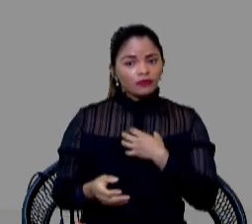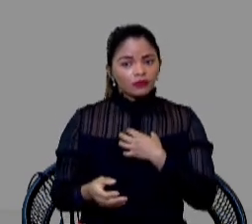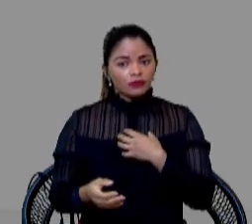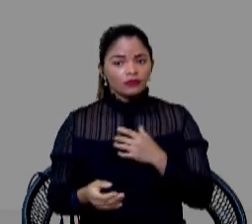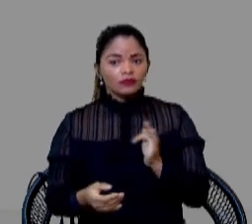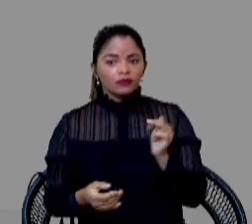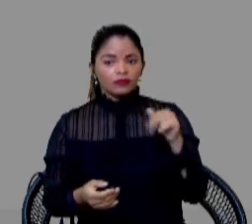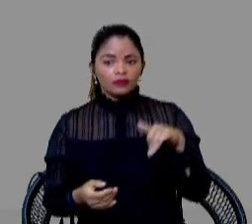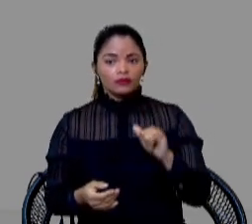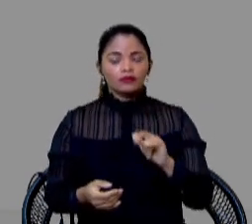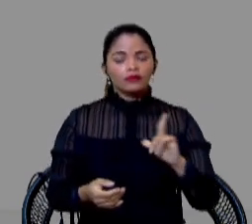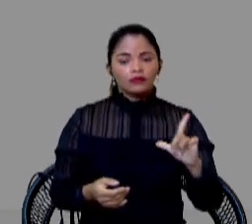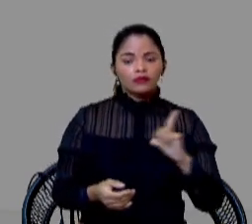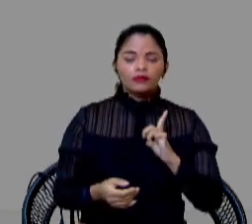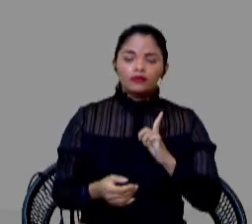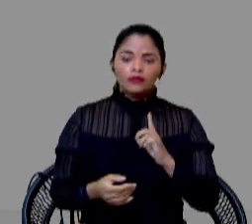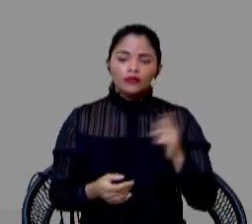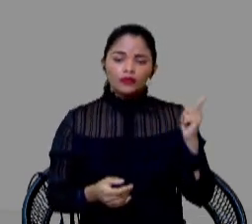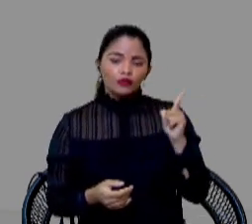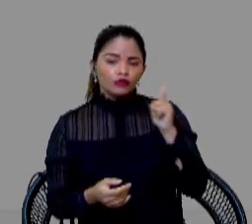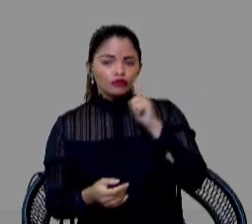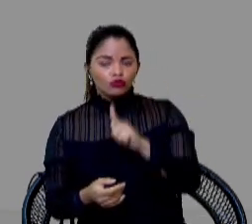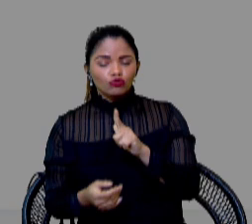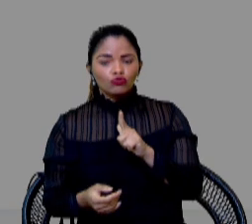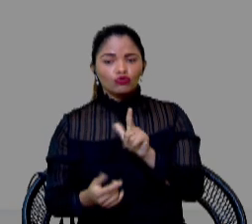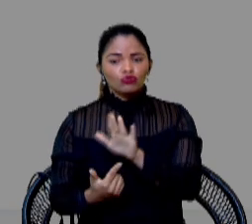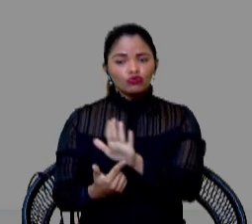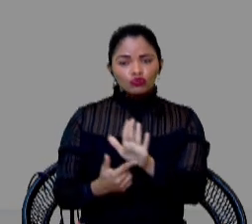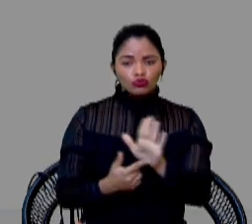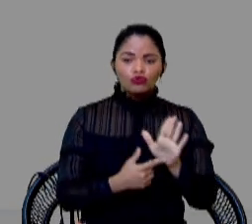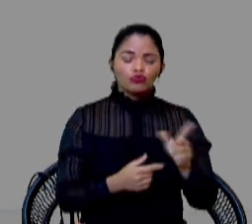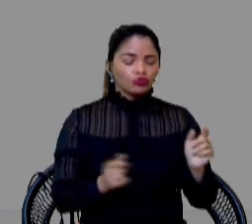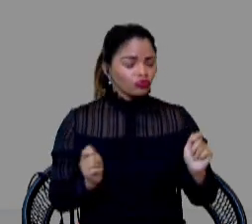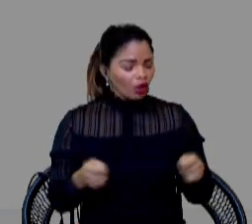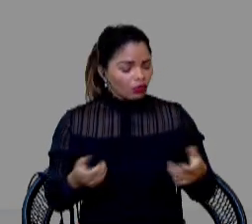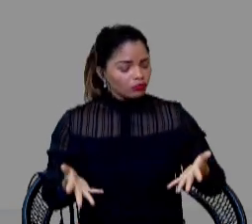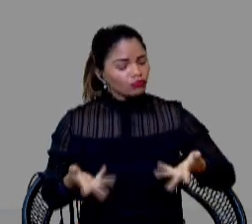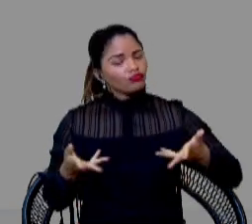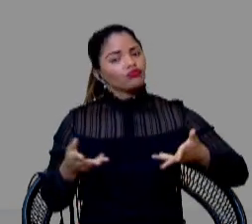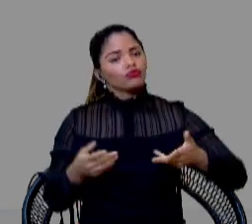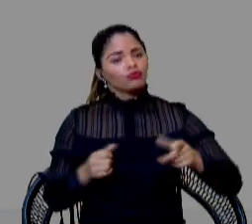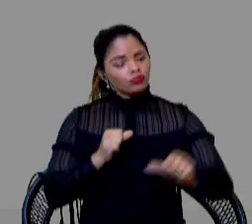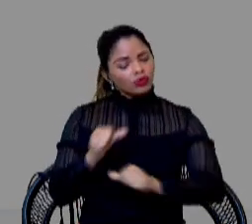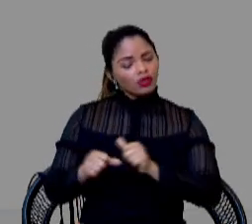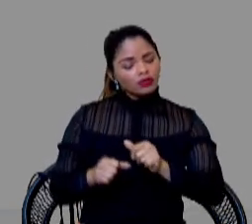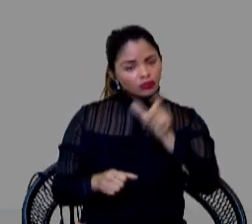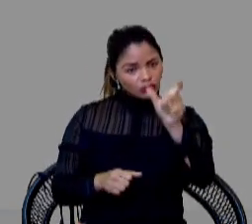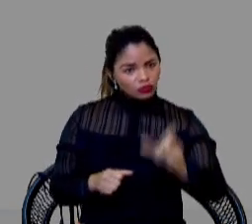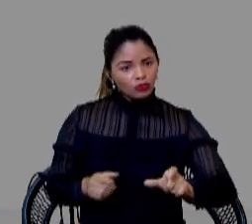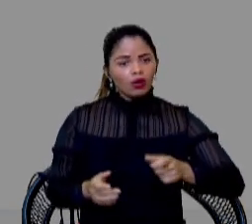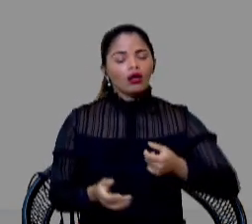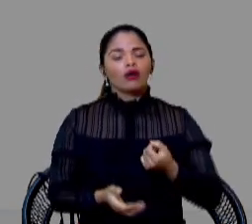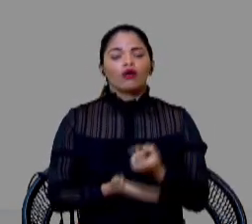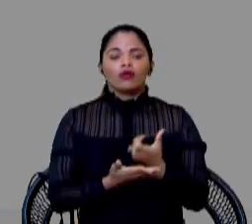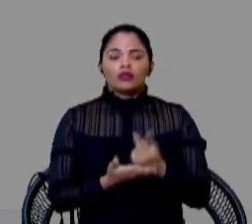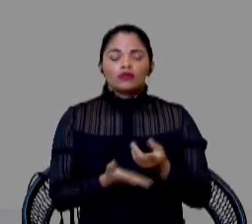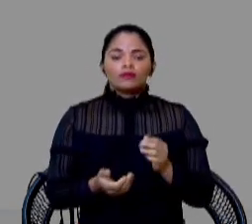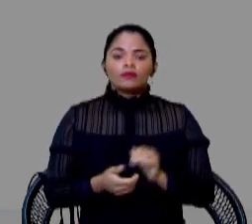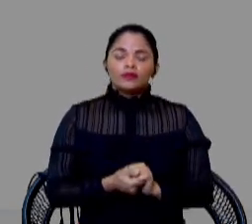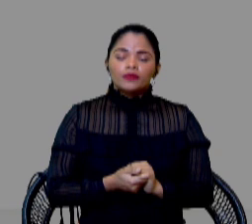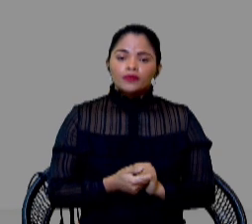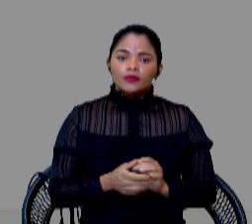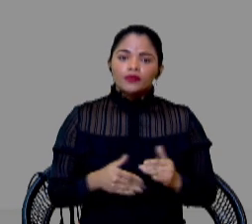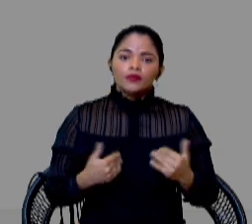né? Então, eu preciso alcançar, depois eu preciso trazer, engajar, depois eu preciso converter esse usuário, tá bom? Então, aqui a gente tem